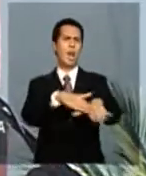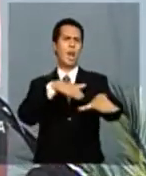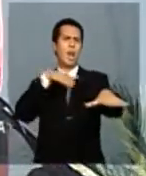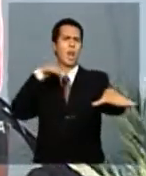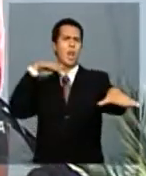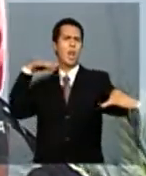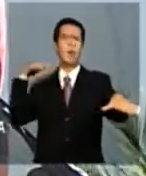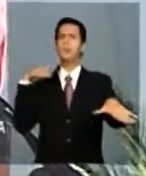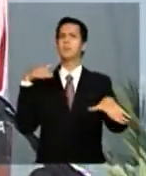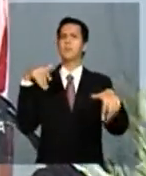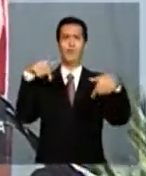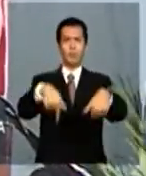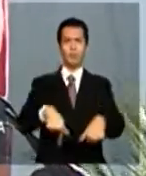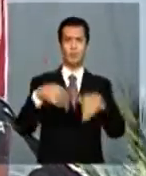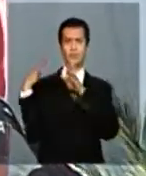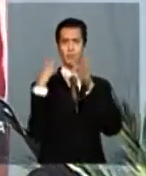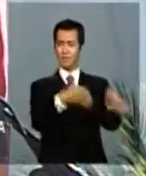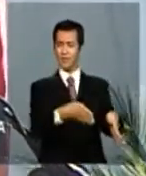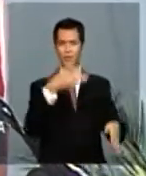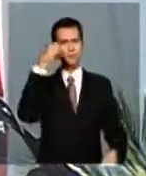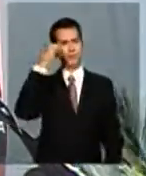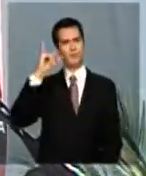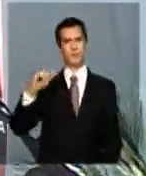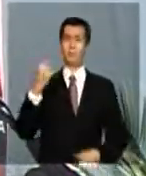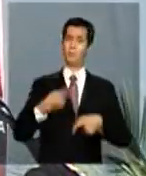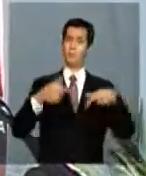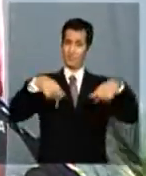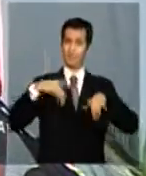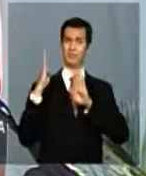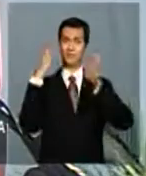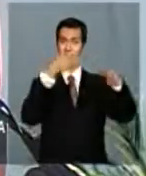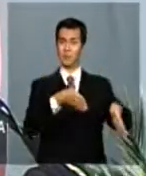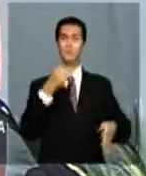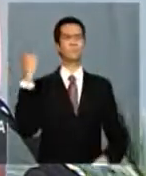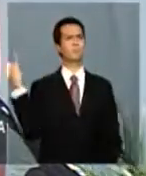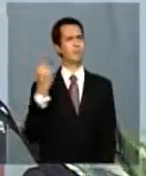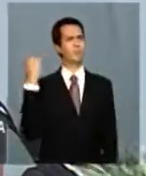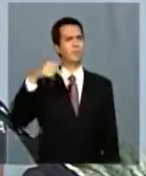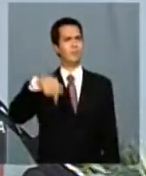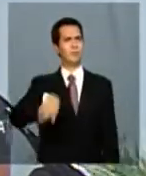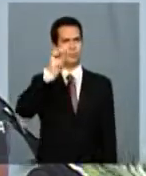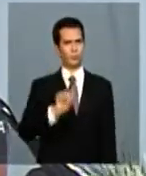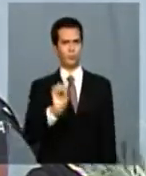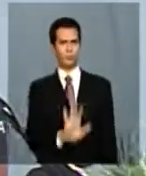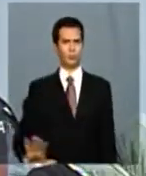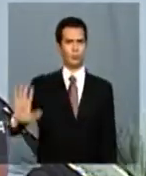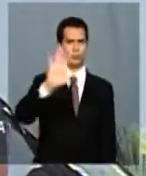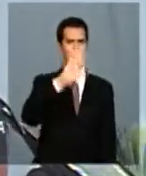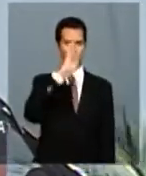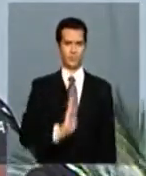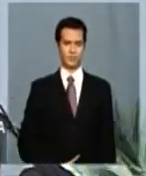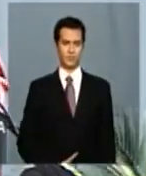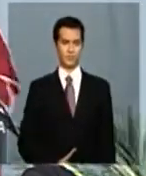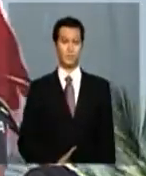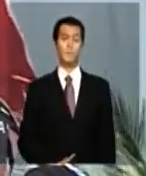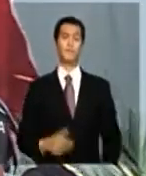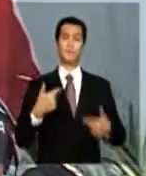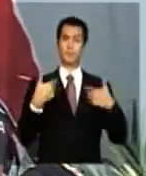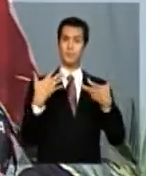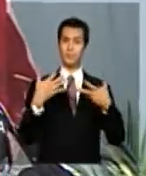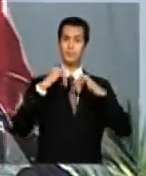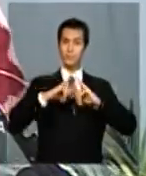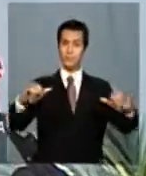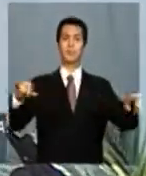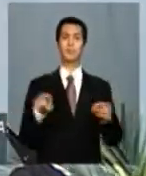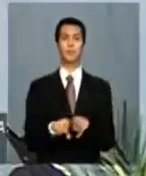congestionamento nessa estrada tão importante para o sul do Brasil. Queria também dizer que